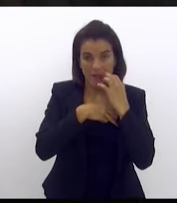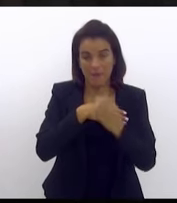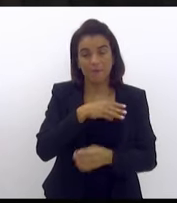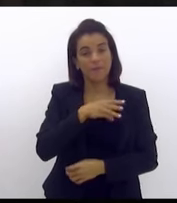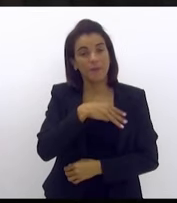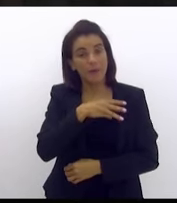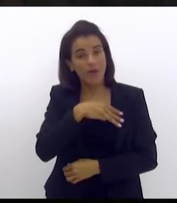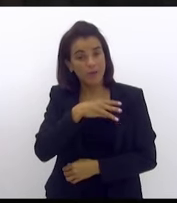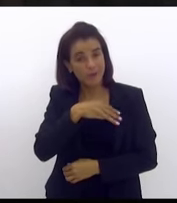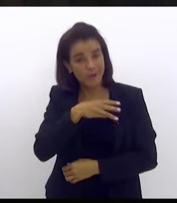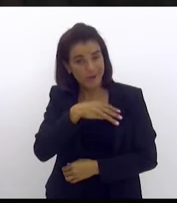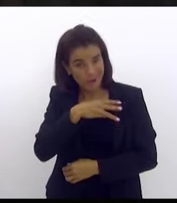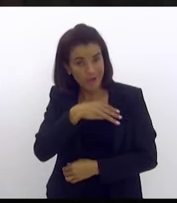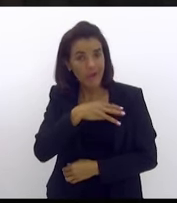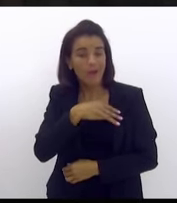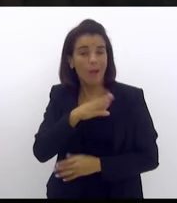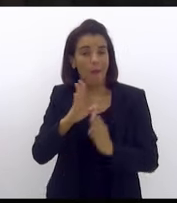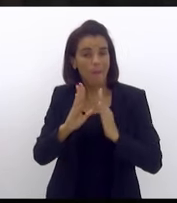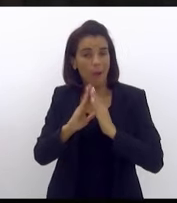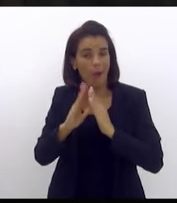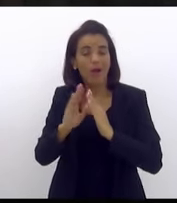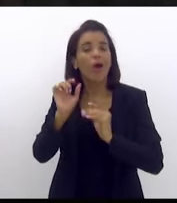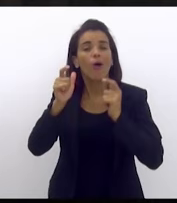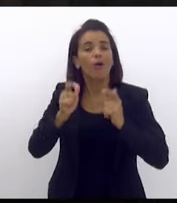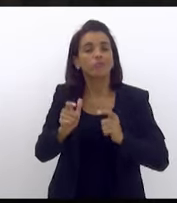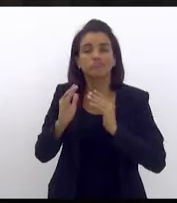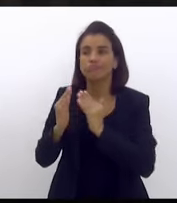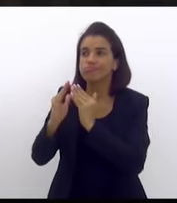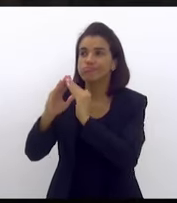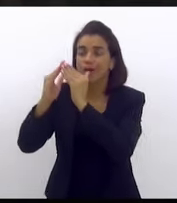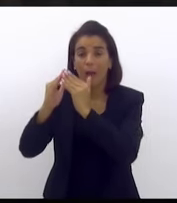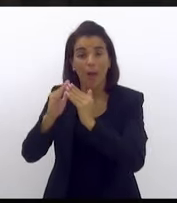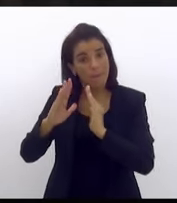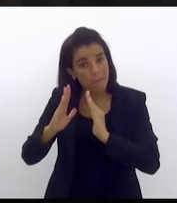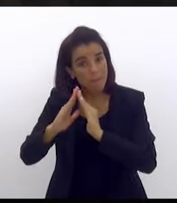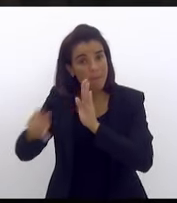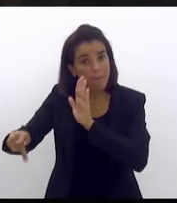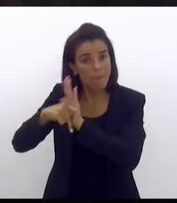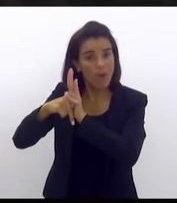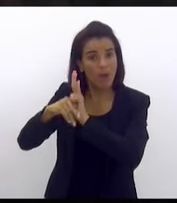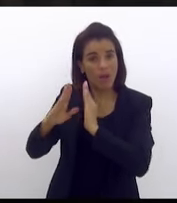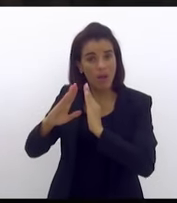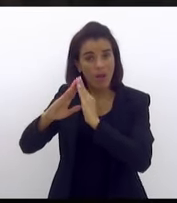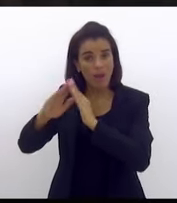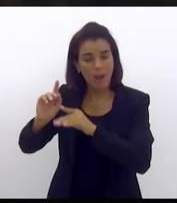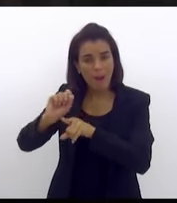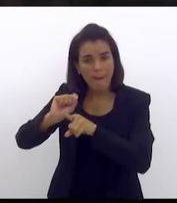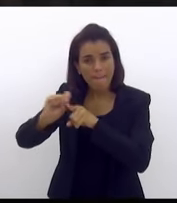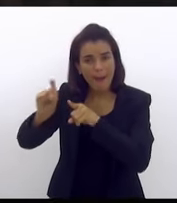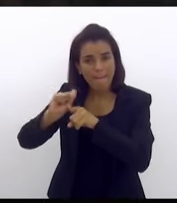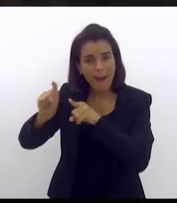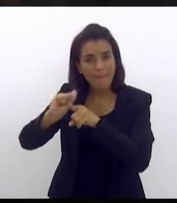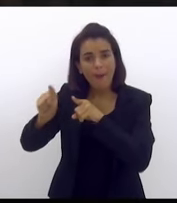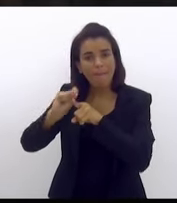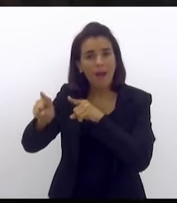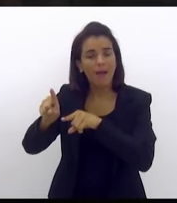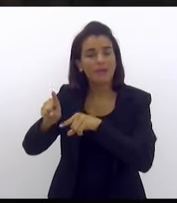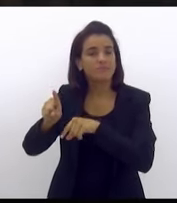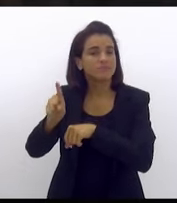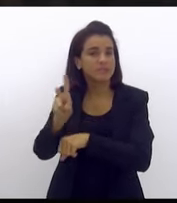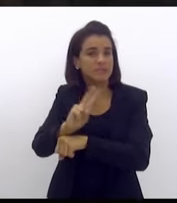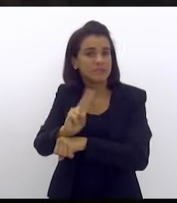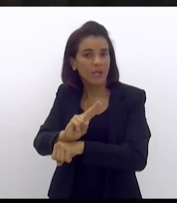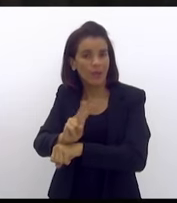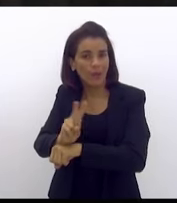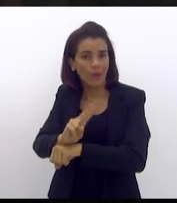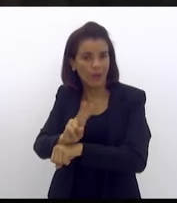o cidadão que mora na comunidade, o morador, paga a taxa de segurança.